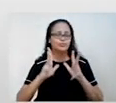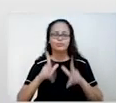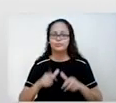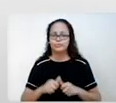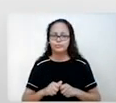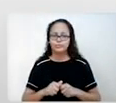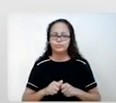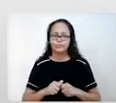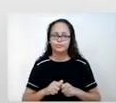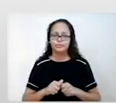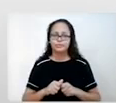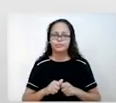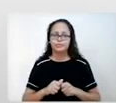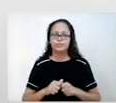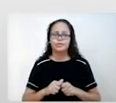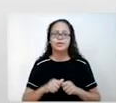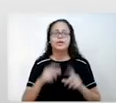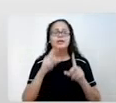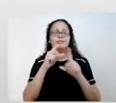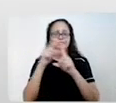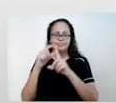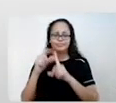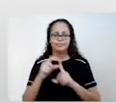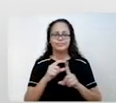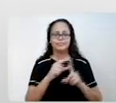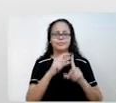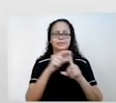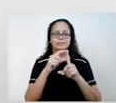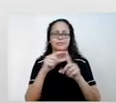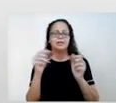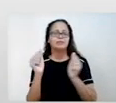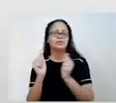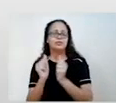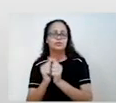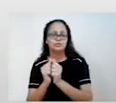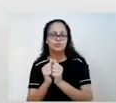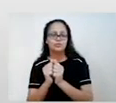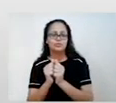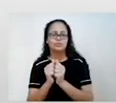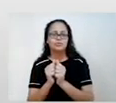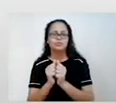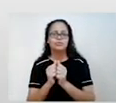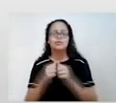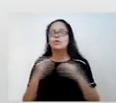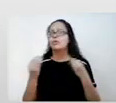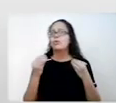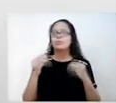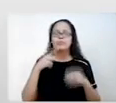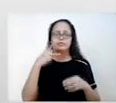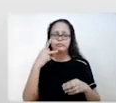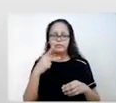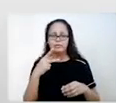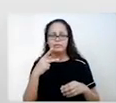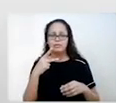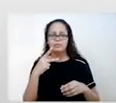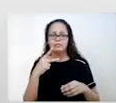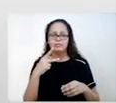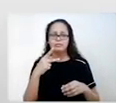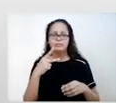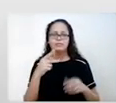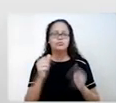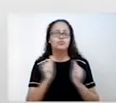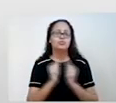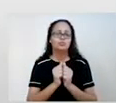ele falava tudo bem emendado. Então essas palavras que vão aparecer aí, juntinhas, é como se ele falasse tudo junto de uma vez. Doravante tinha